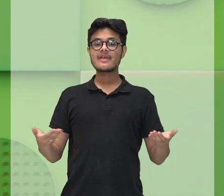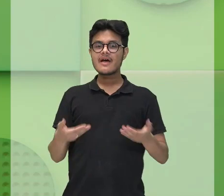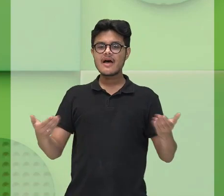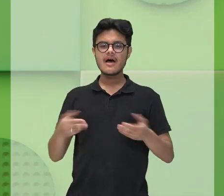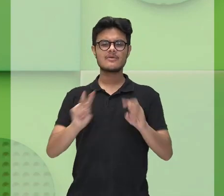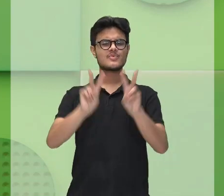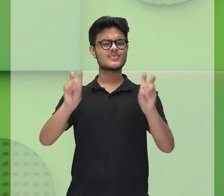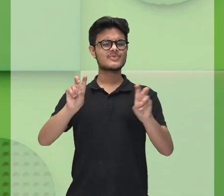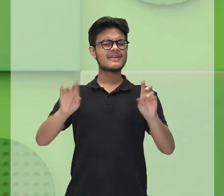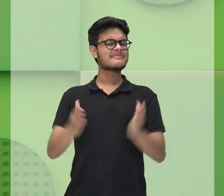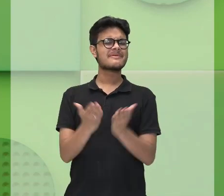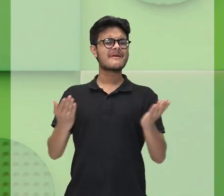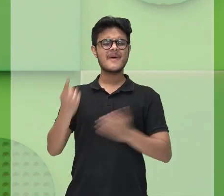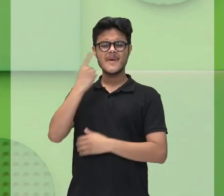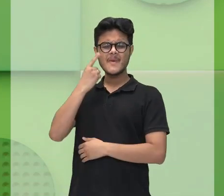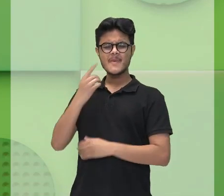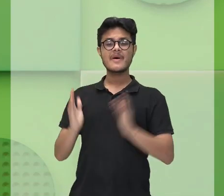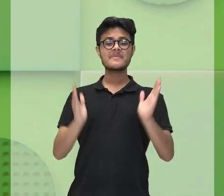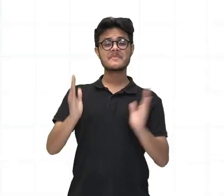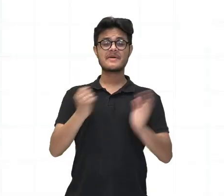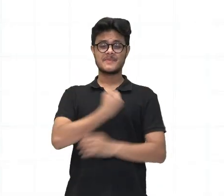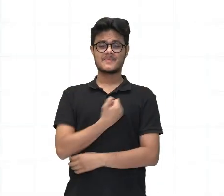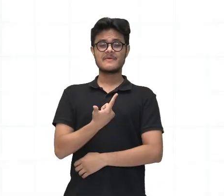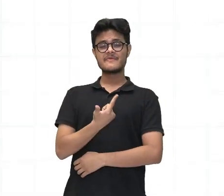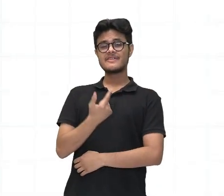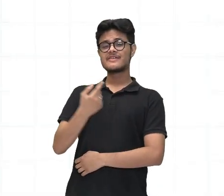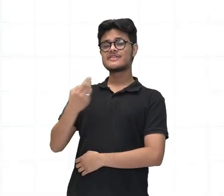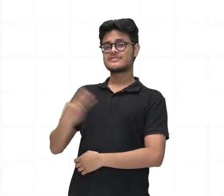ver aí o que temos na aula 23.